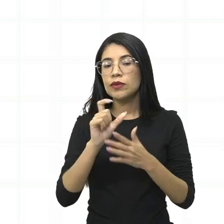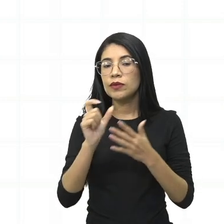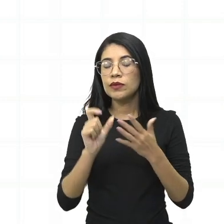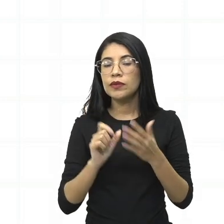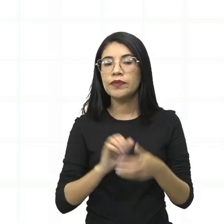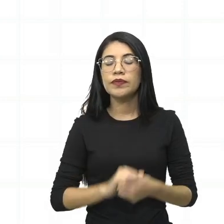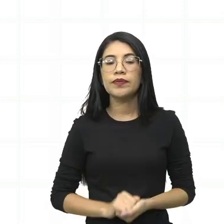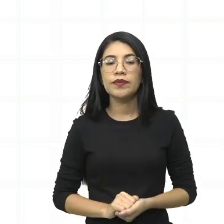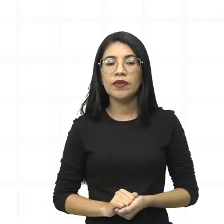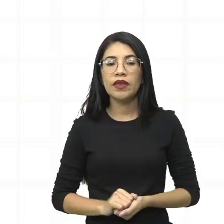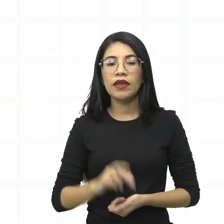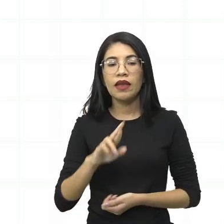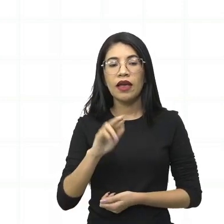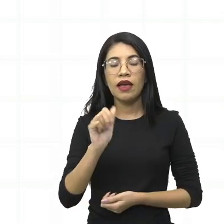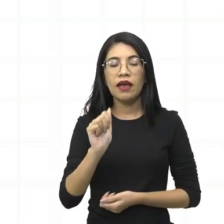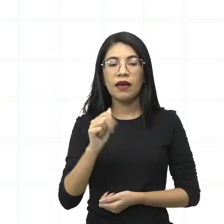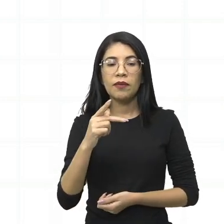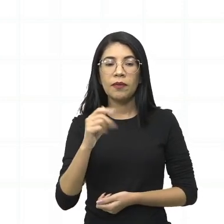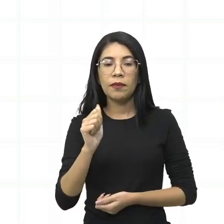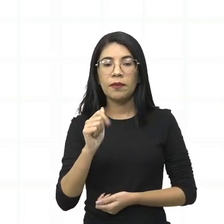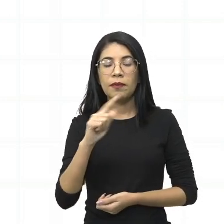Ficaria rapazes, né?